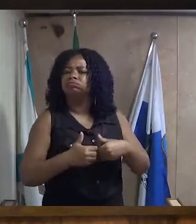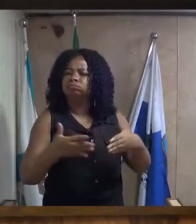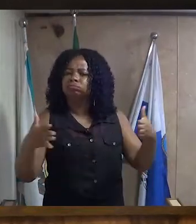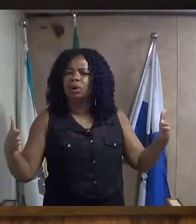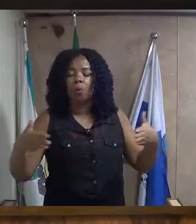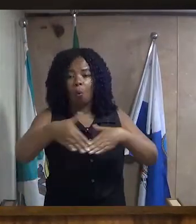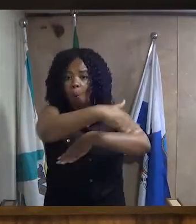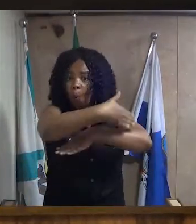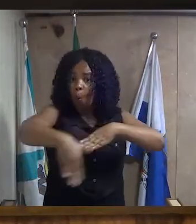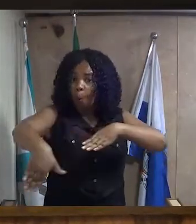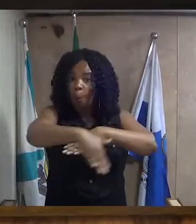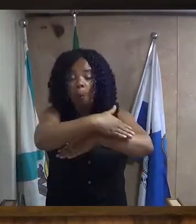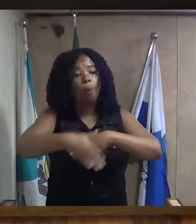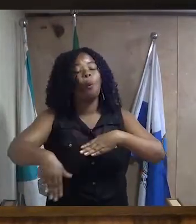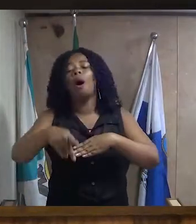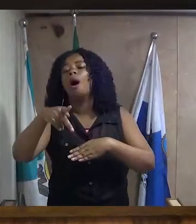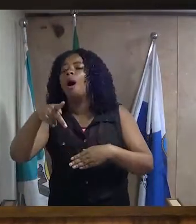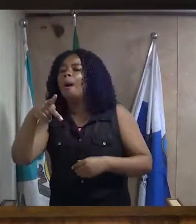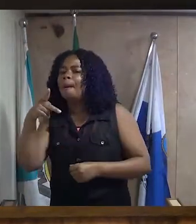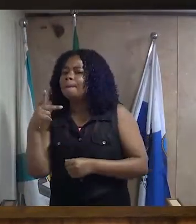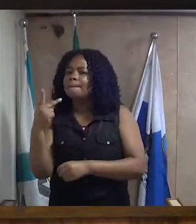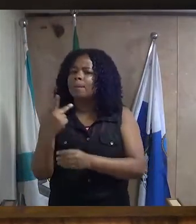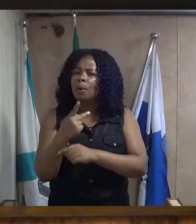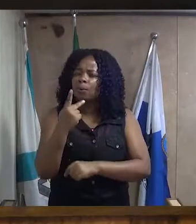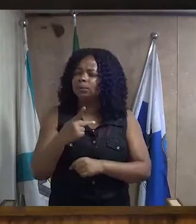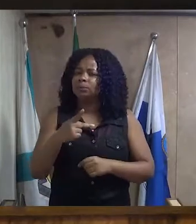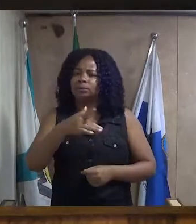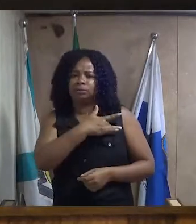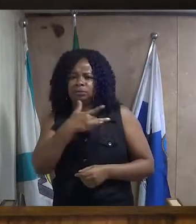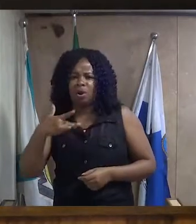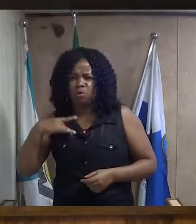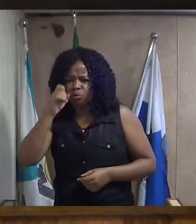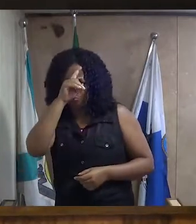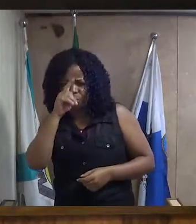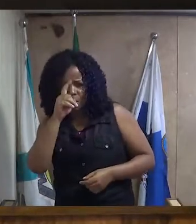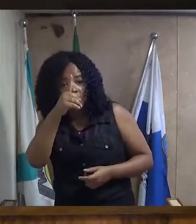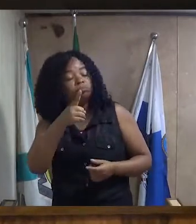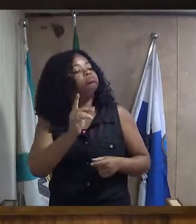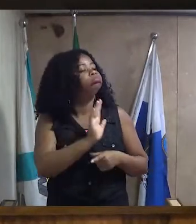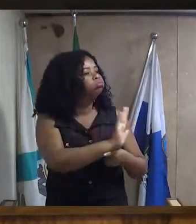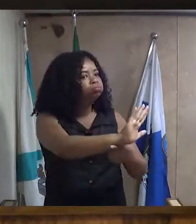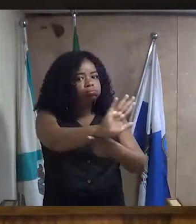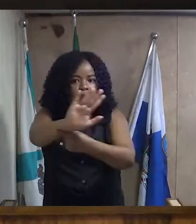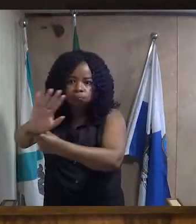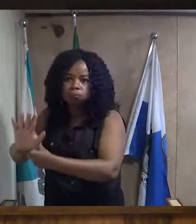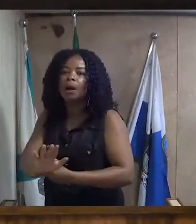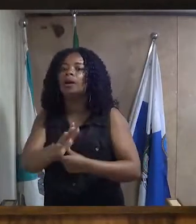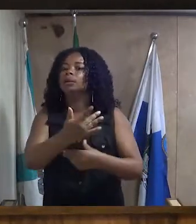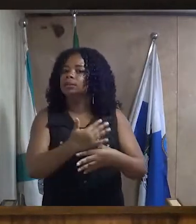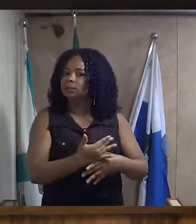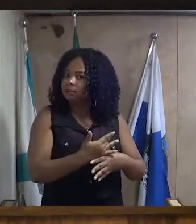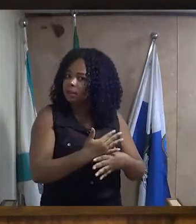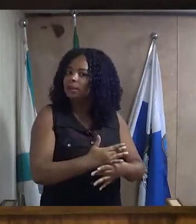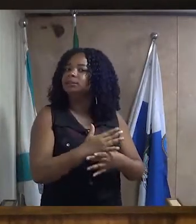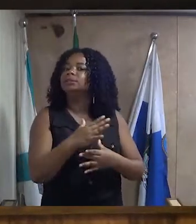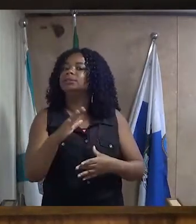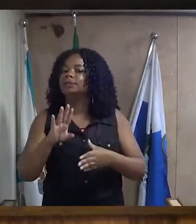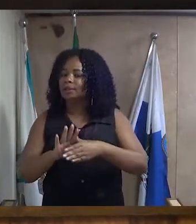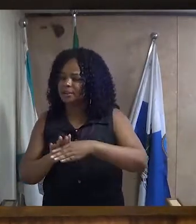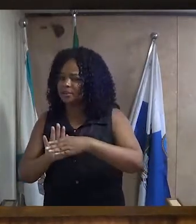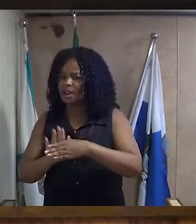400 ruas, postos de saúde, creche. Um homem que fez muito por essa cidade principalmente aos menos